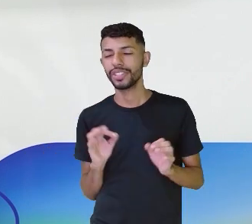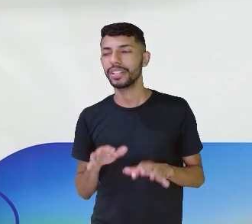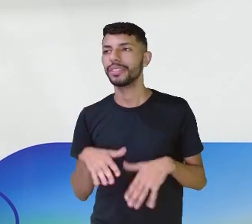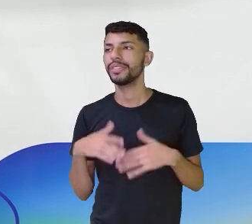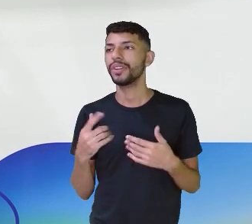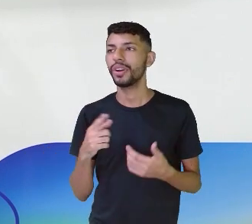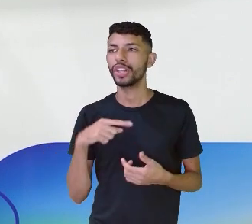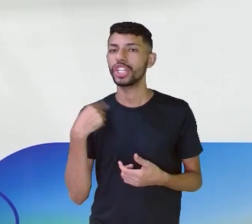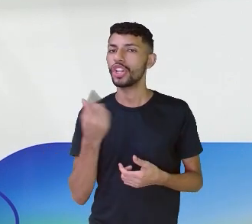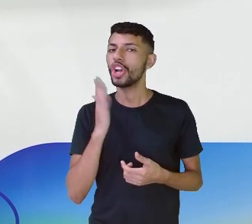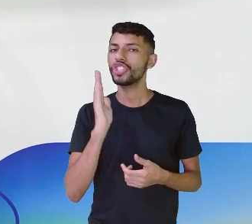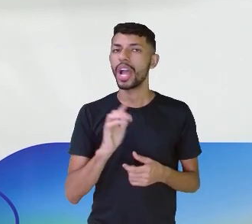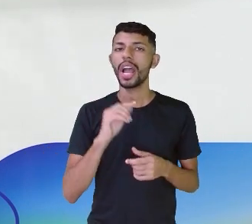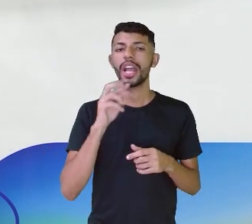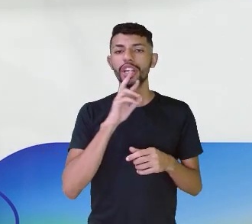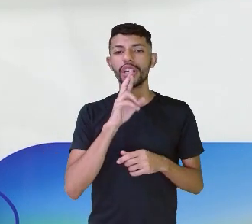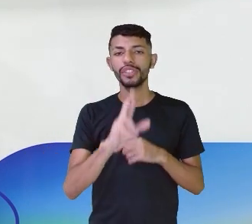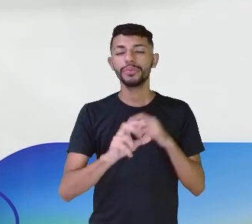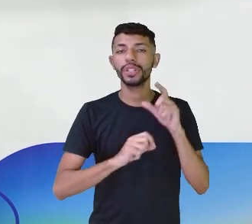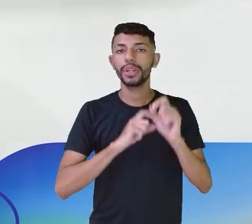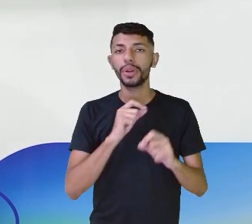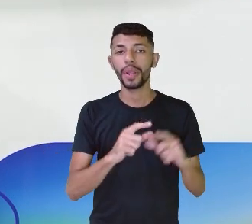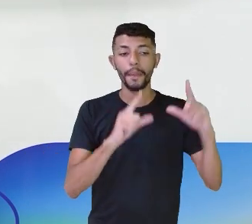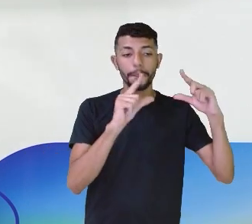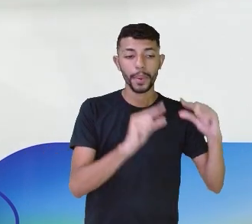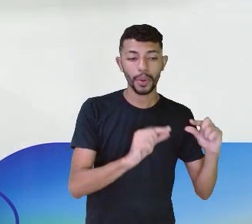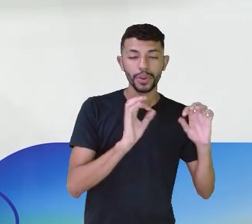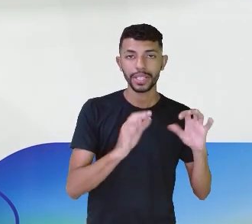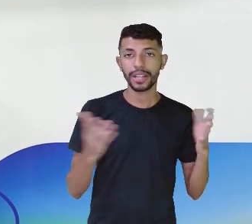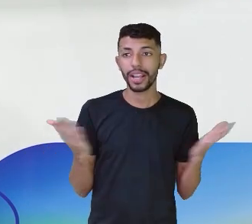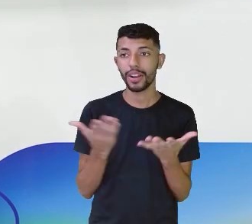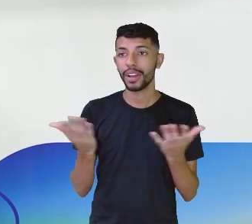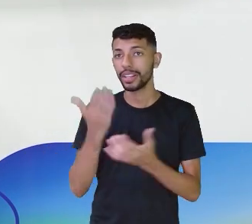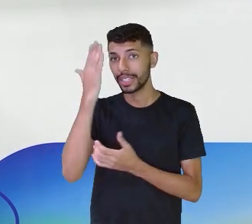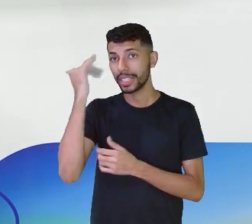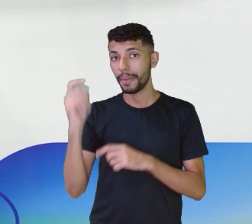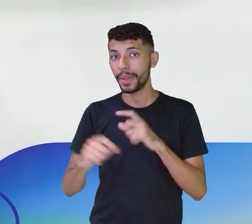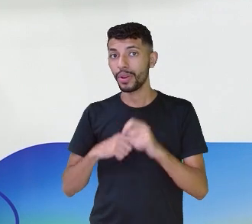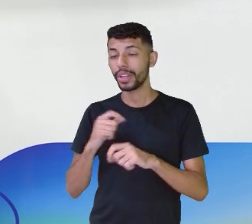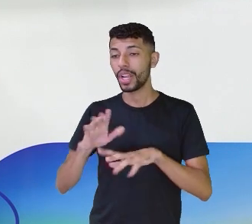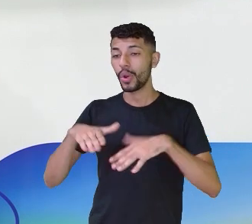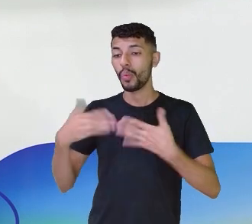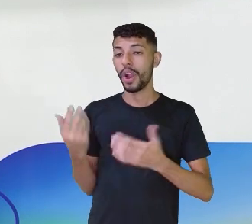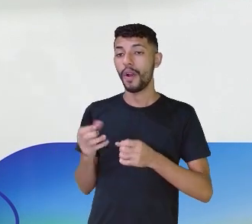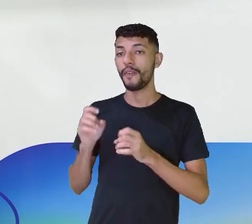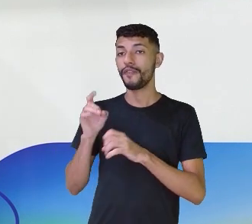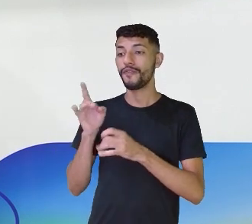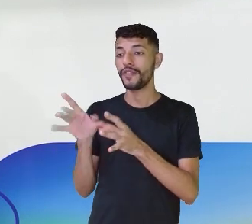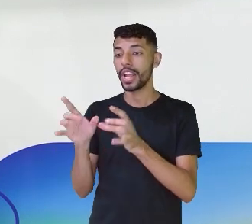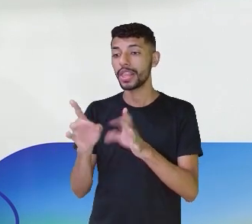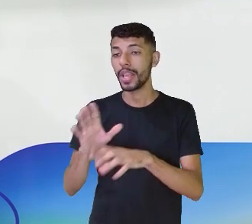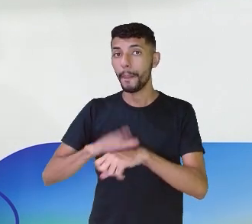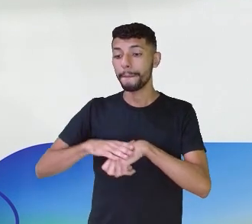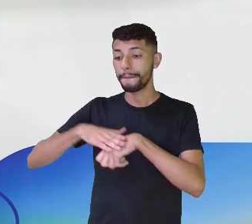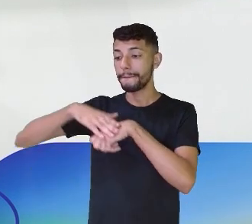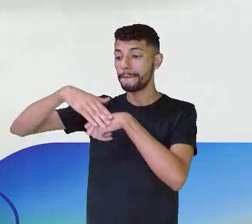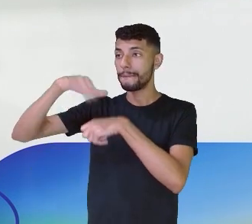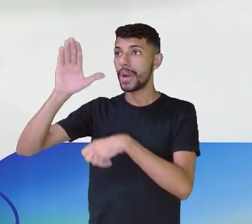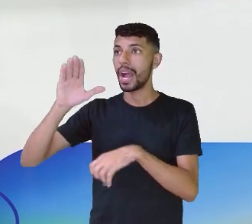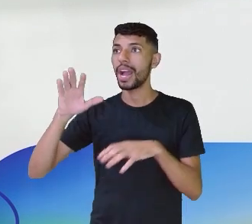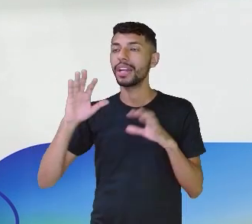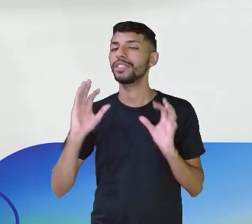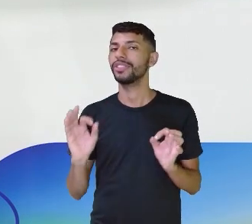que menos vendido e agora eu quero saber os mais vendidos. Se eu disse os